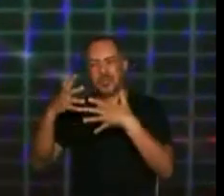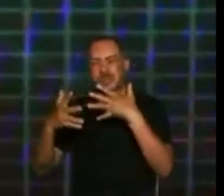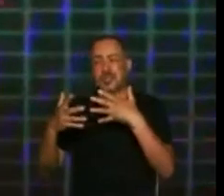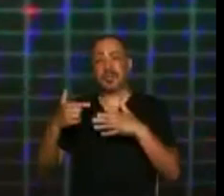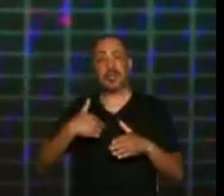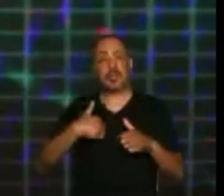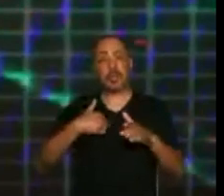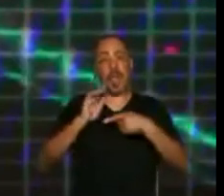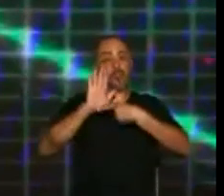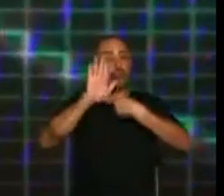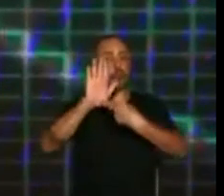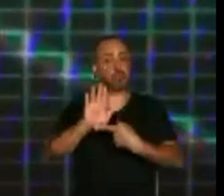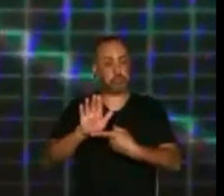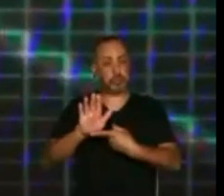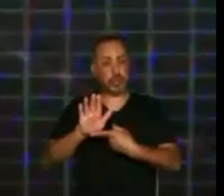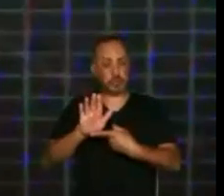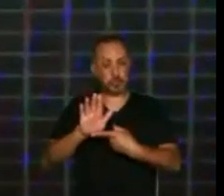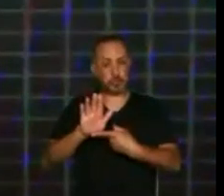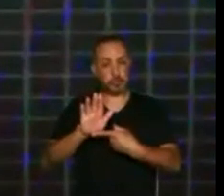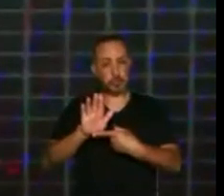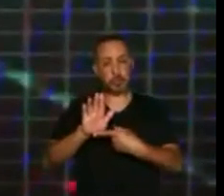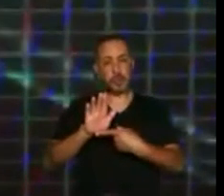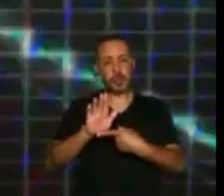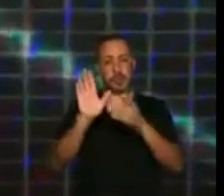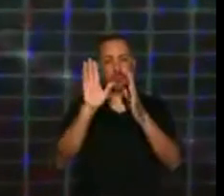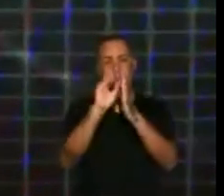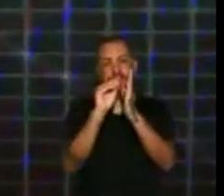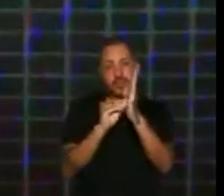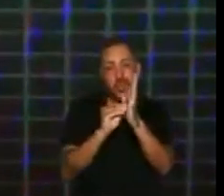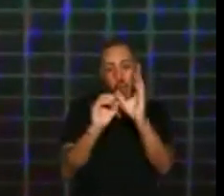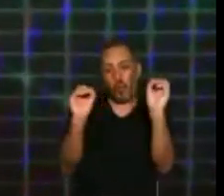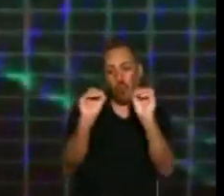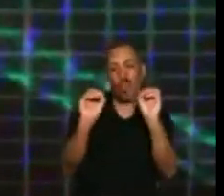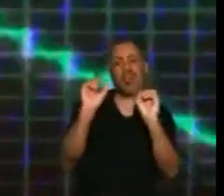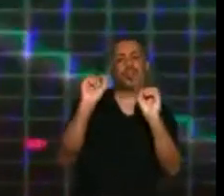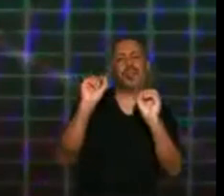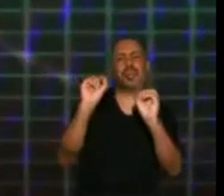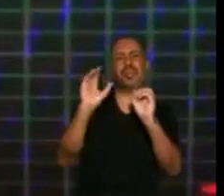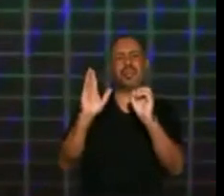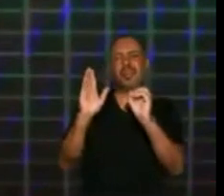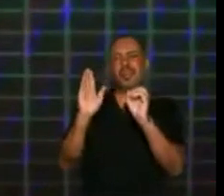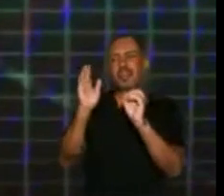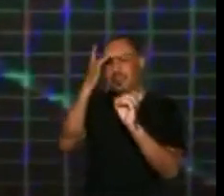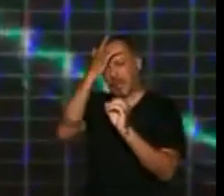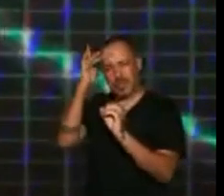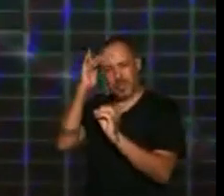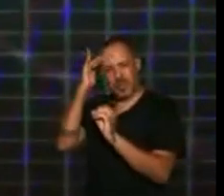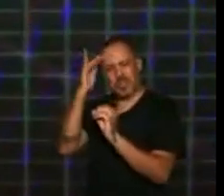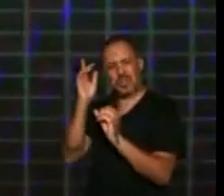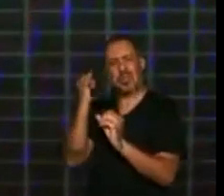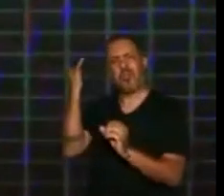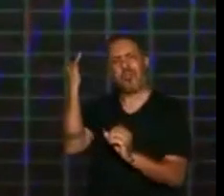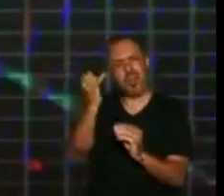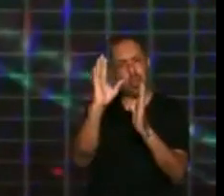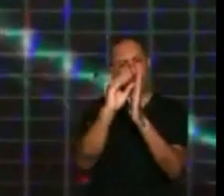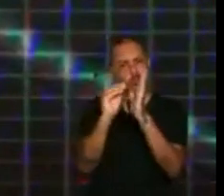com o conteúdo inútil do evento. Tem várias pessoas que estão falando um monte de coisa super útil e eu estou aqui só para distrair vocês enquanto